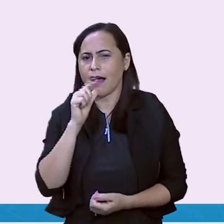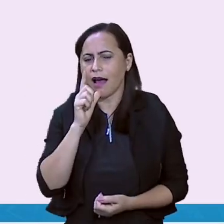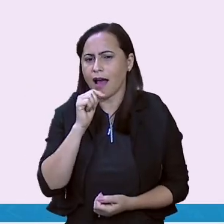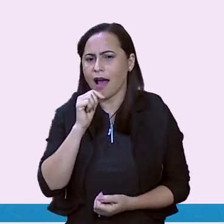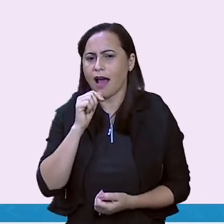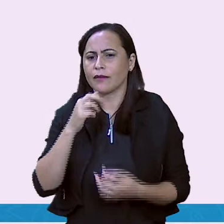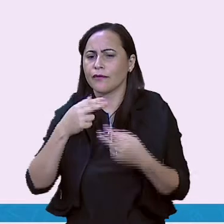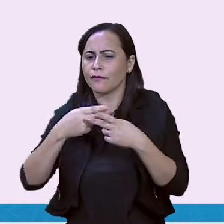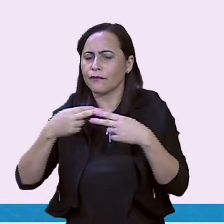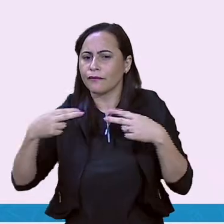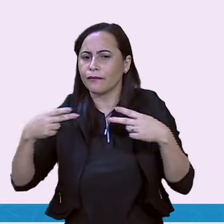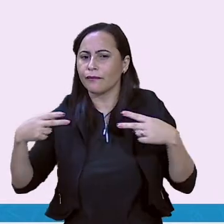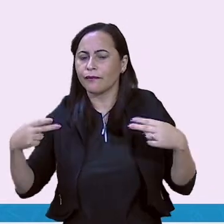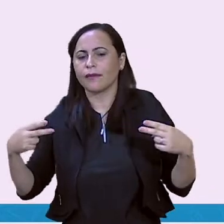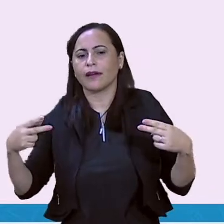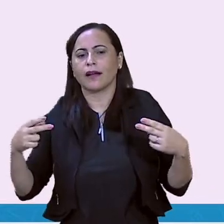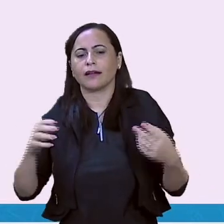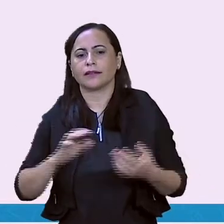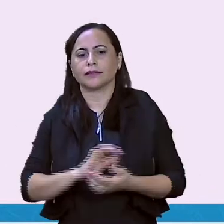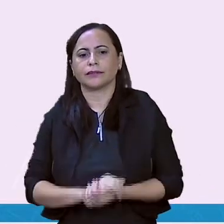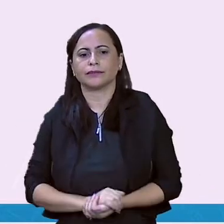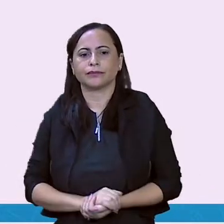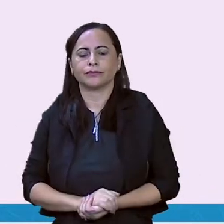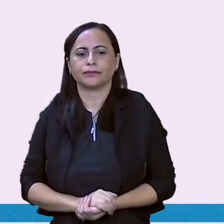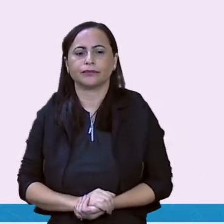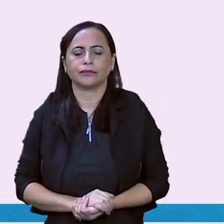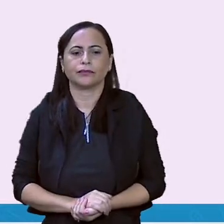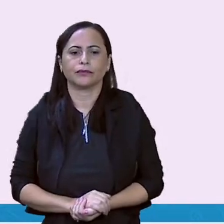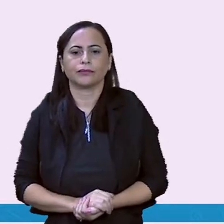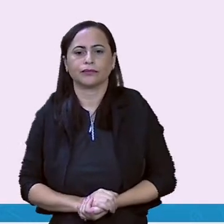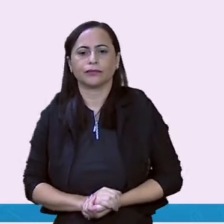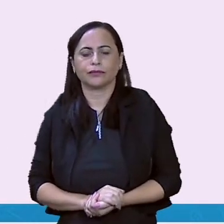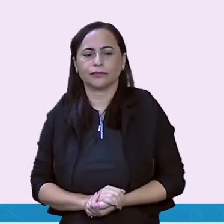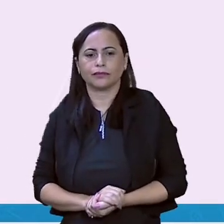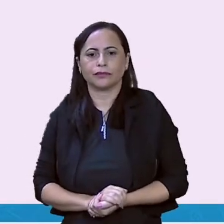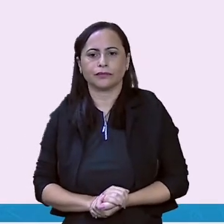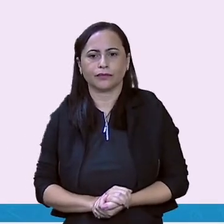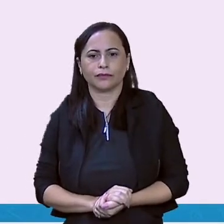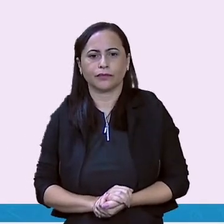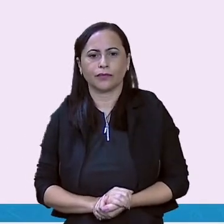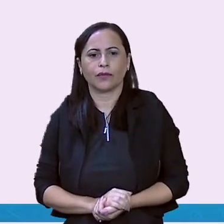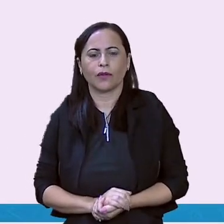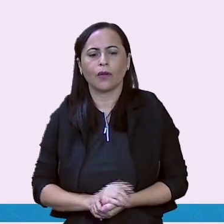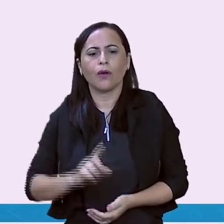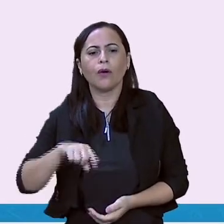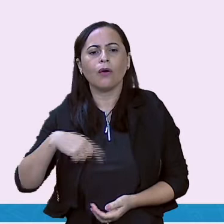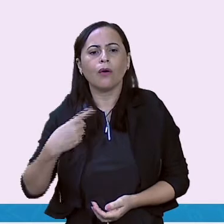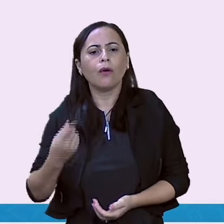e a capacidade de um recipiente de ter aquela quantidade de líquido.